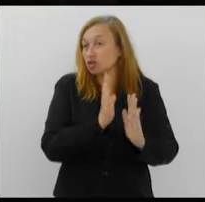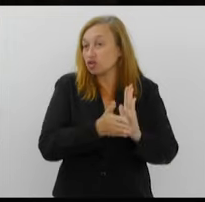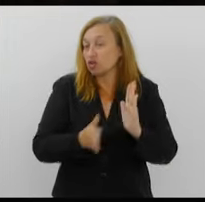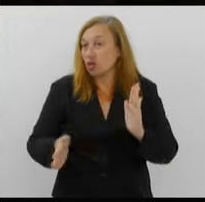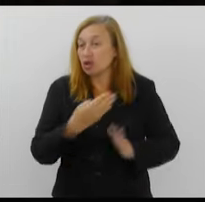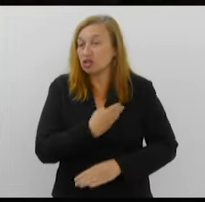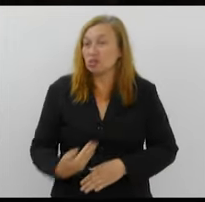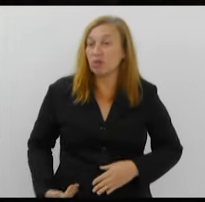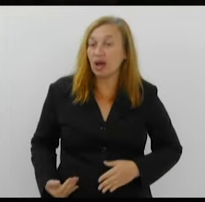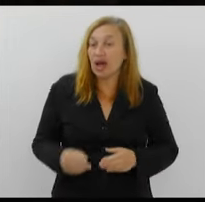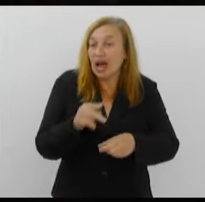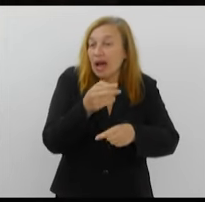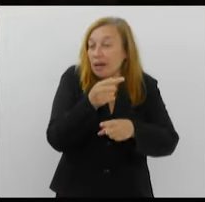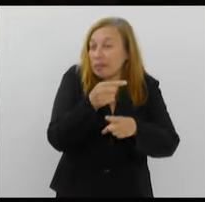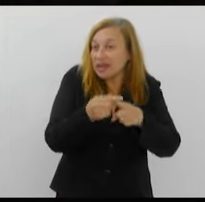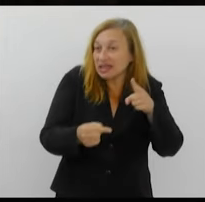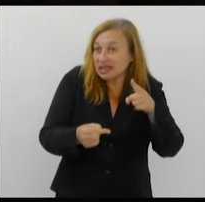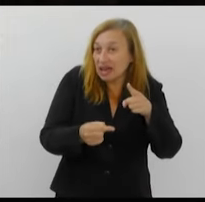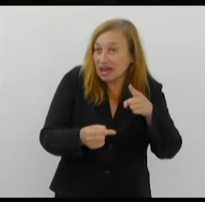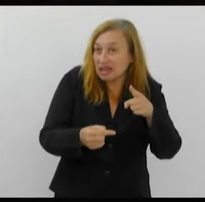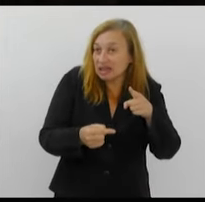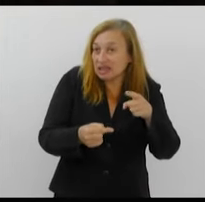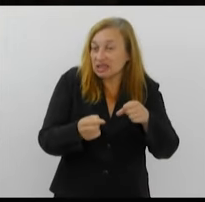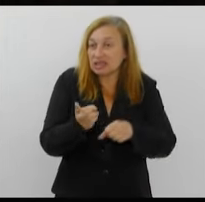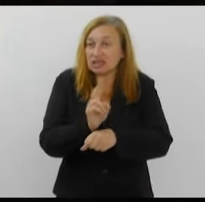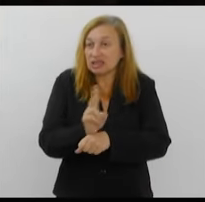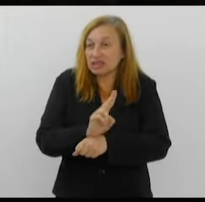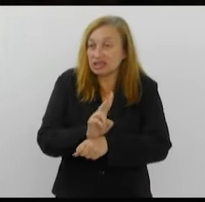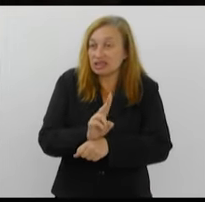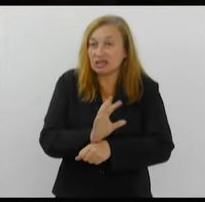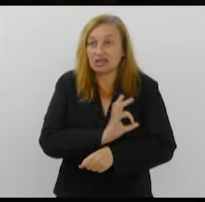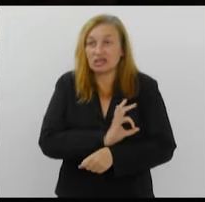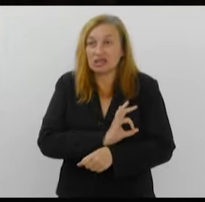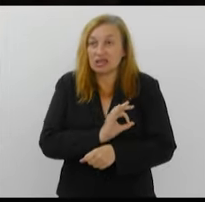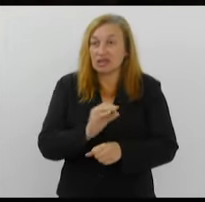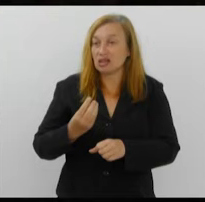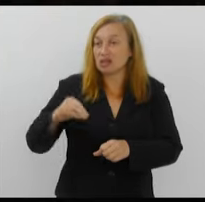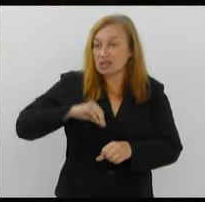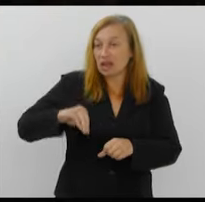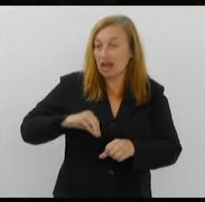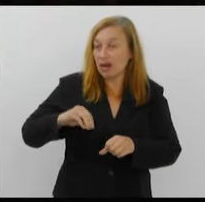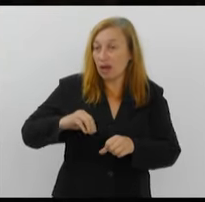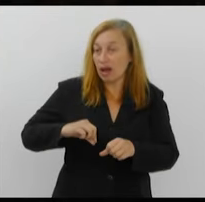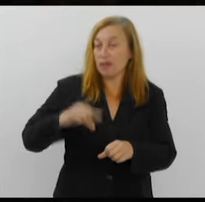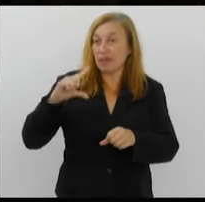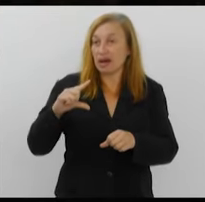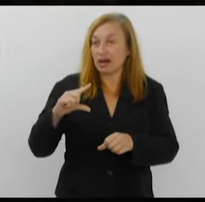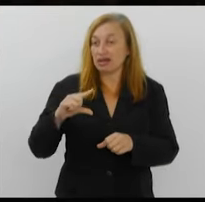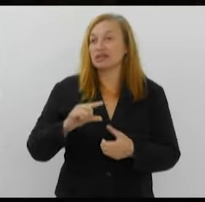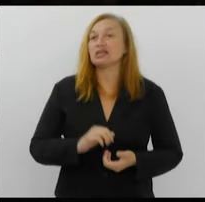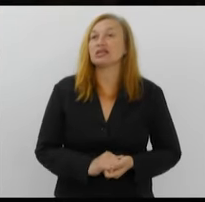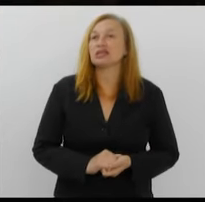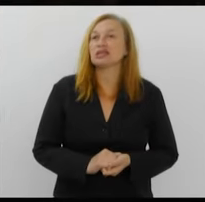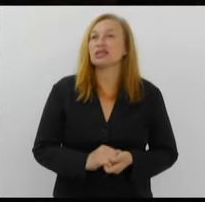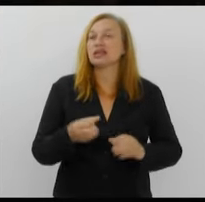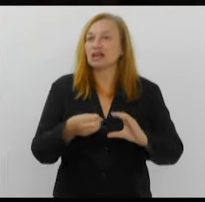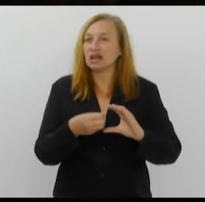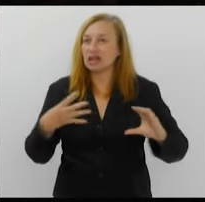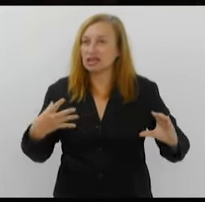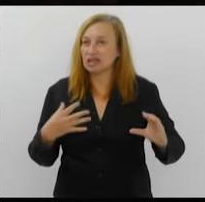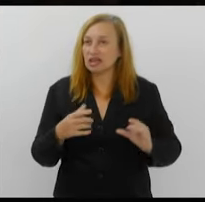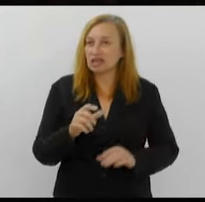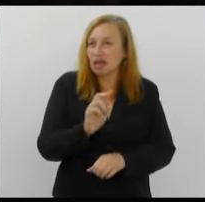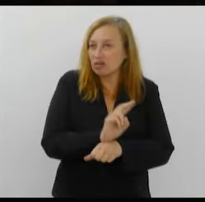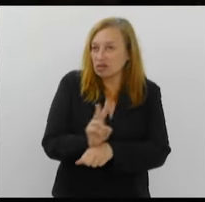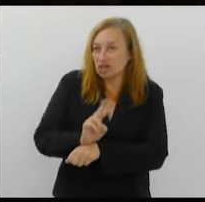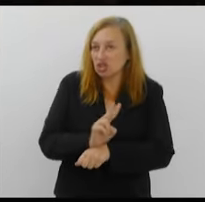guardas municipais apaniguados dele, recebendo um valor a maior em seu salário, descaracterizados, e passaram a caracterizar esses agentes a partir